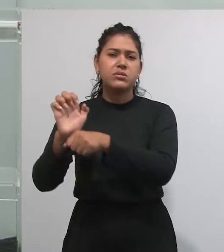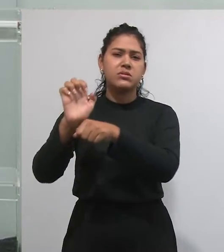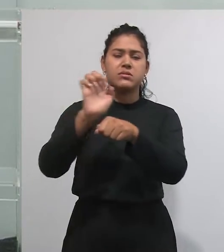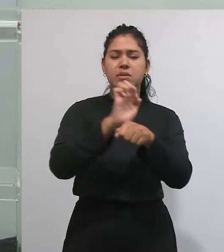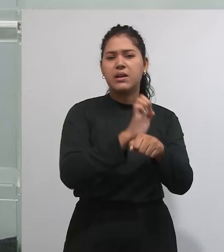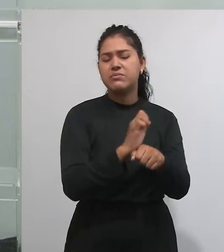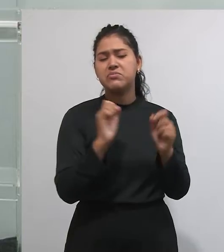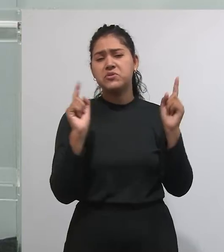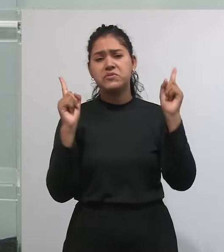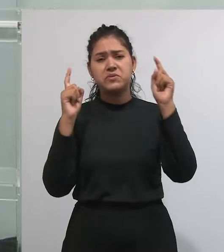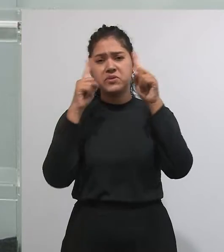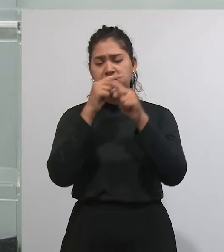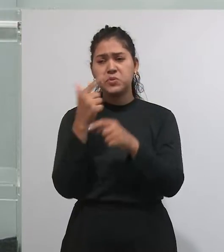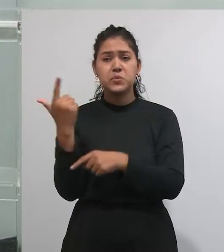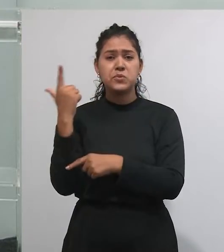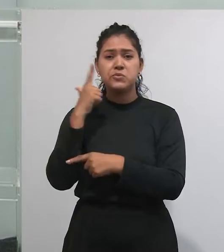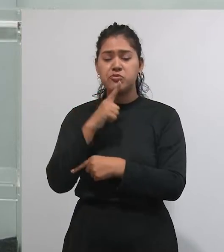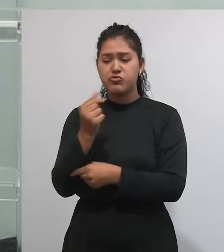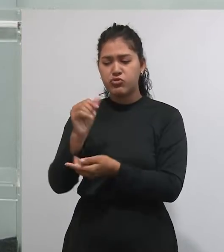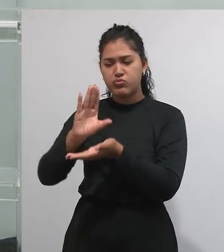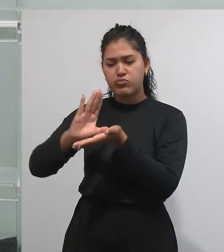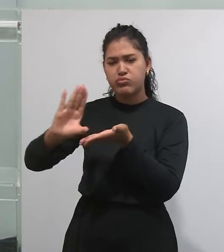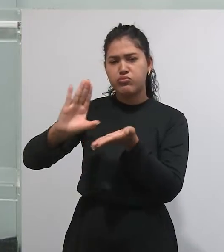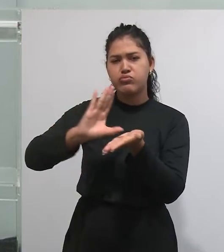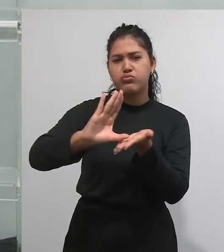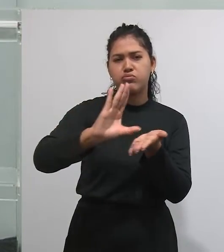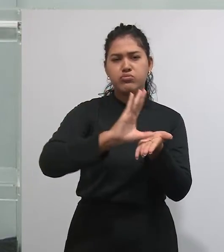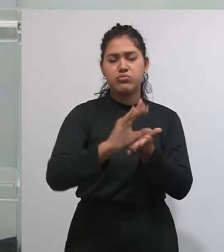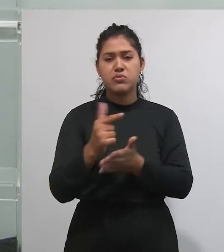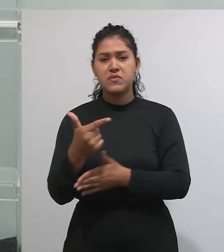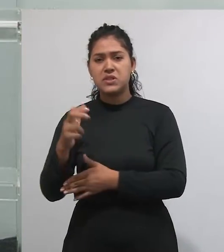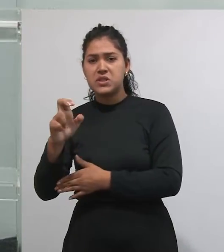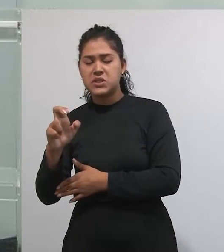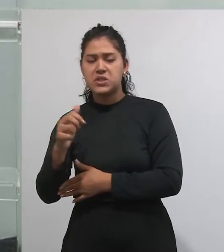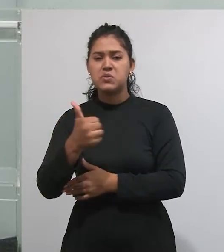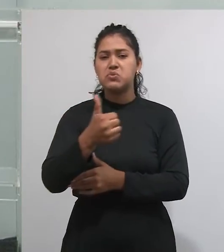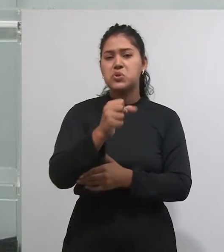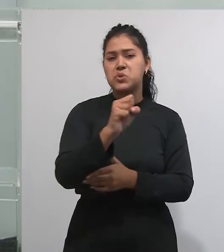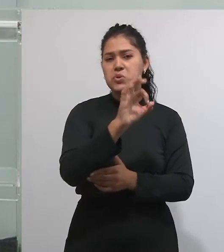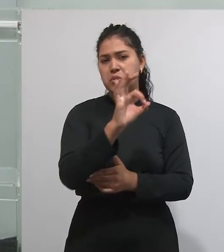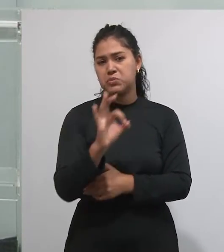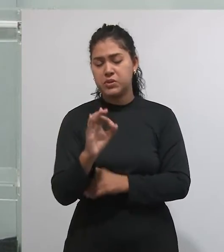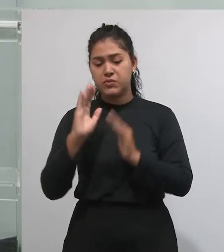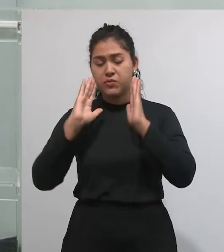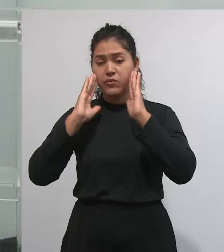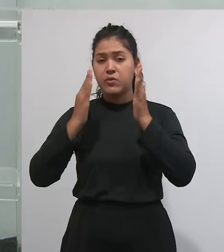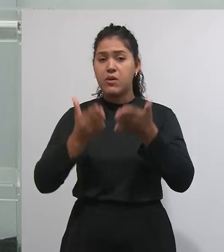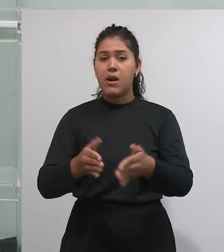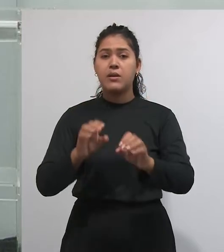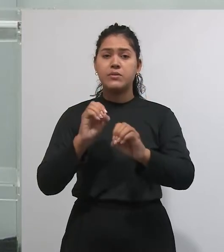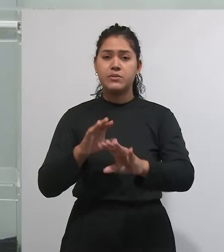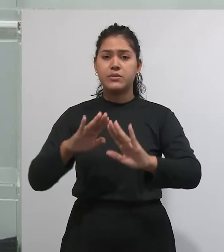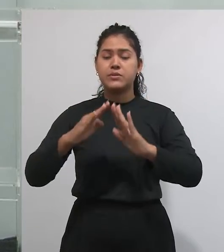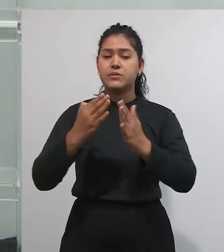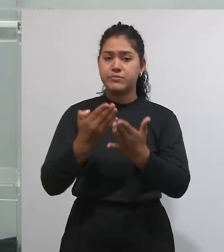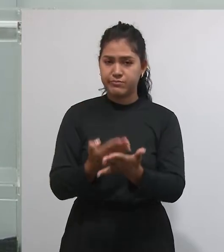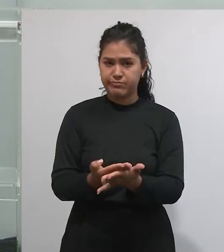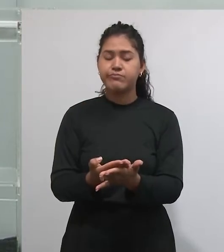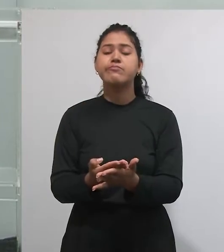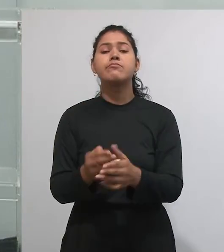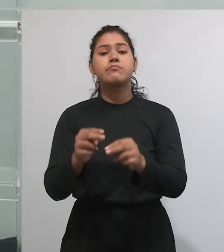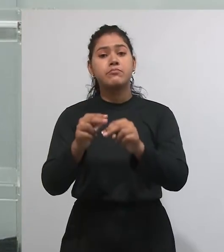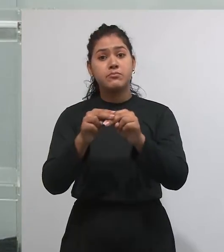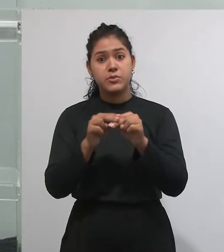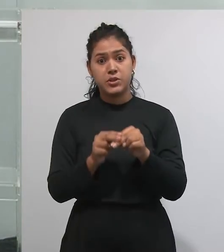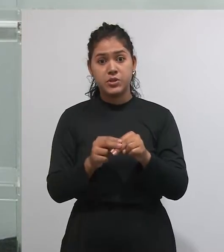investem mais do que 18% e do que 25% do orçamento na educação. Portanto,